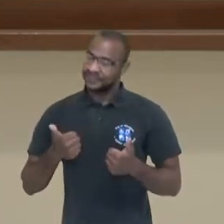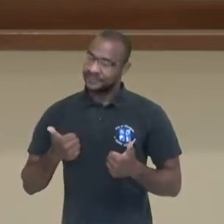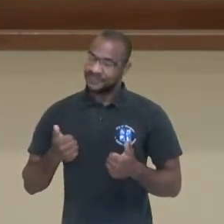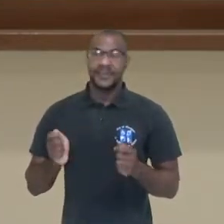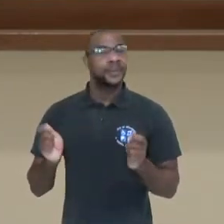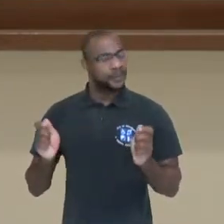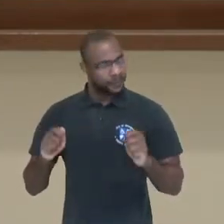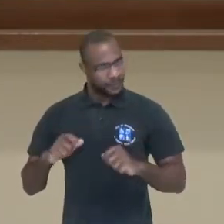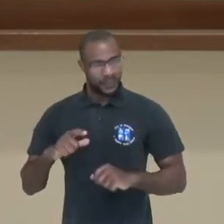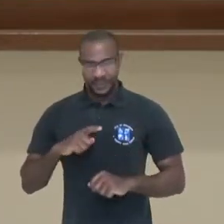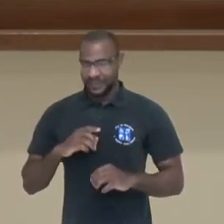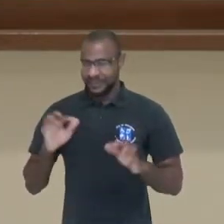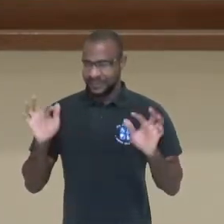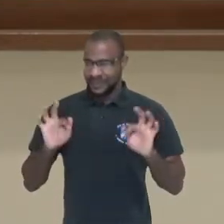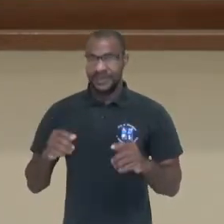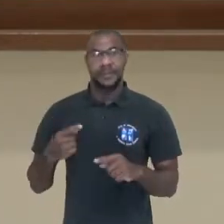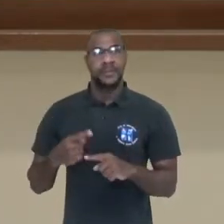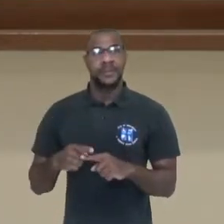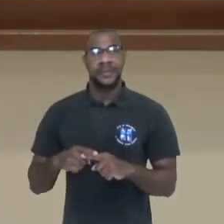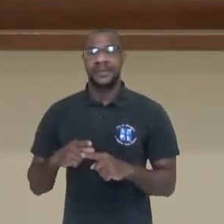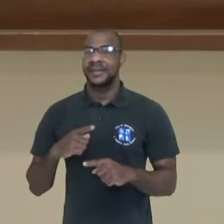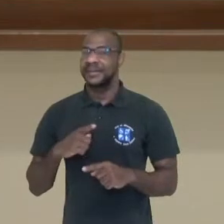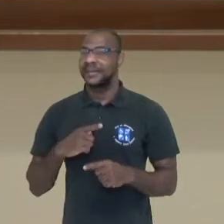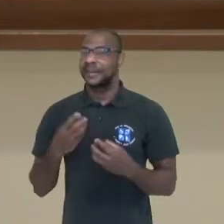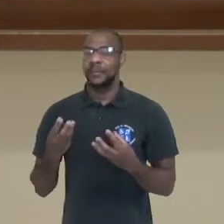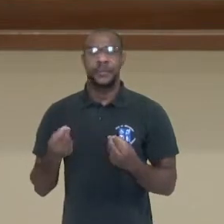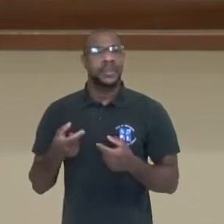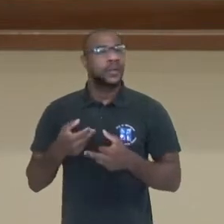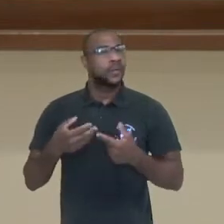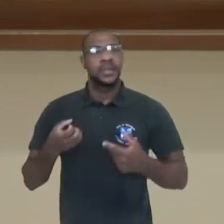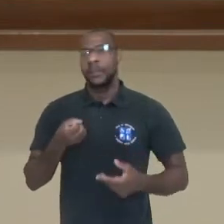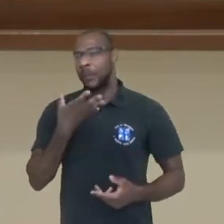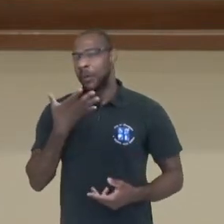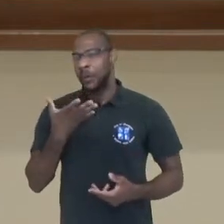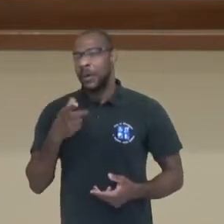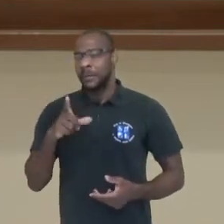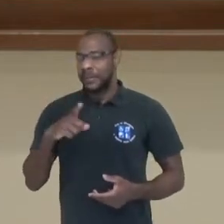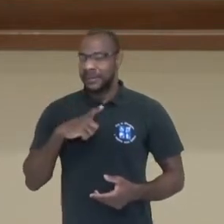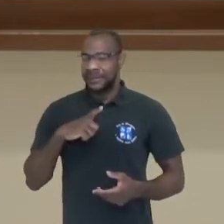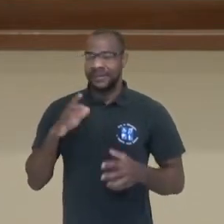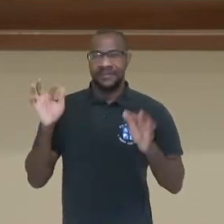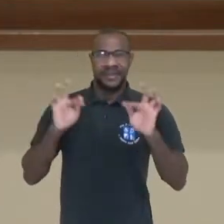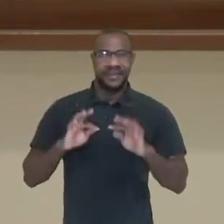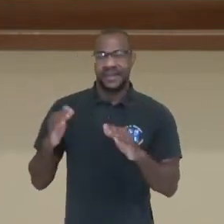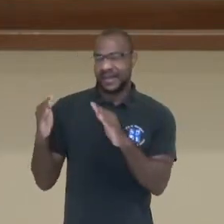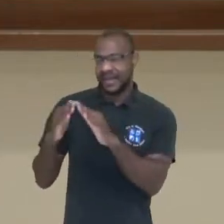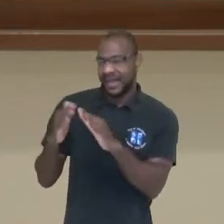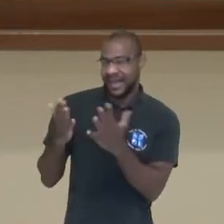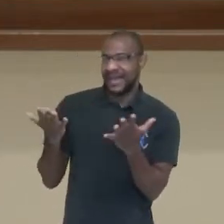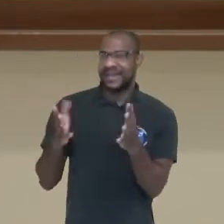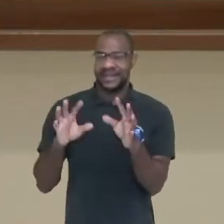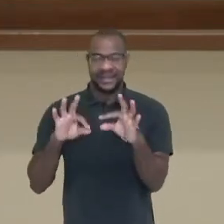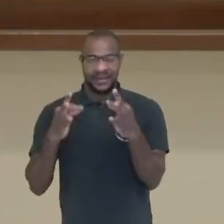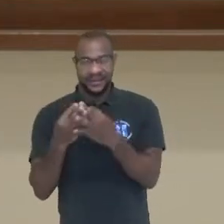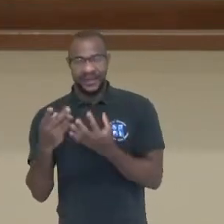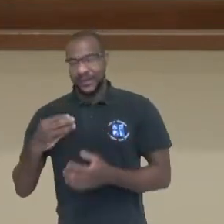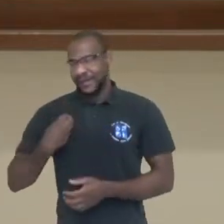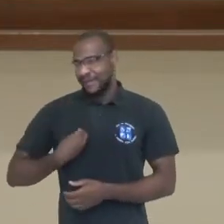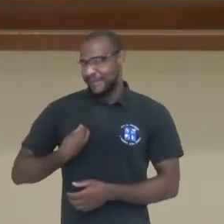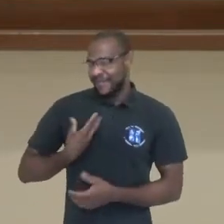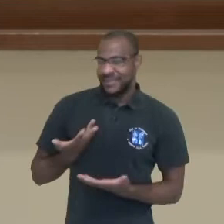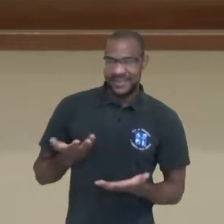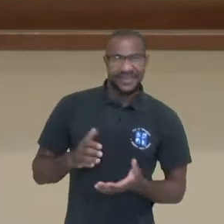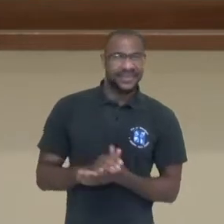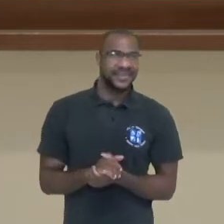ficar porque tem um monte de motivo aí para você ficar feliz. Olha para o lado aí, olha para casa, para a mãe, para o pai, para sua vida. Sim,